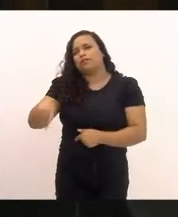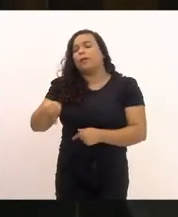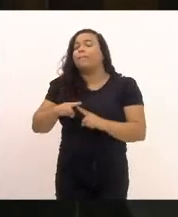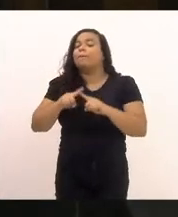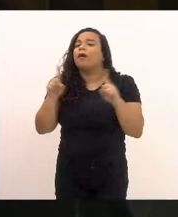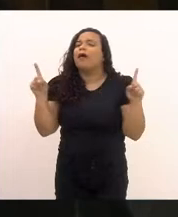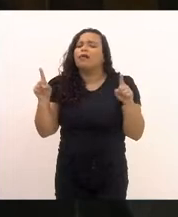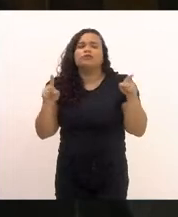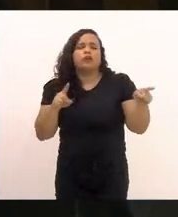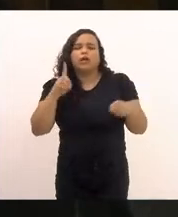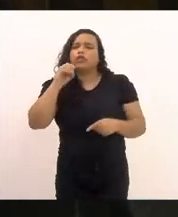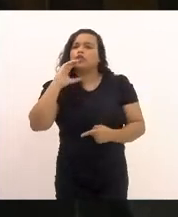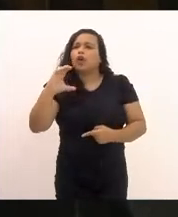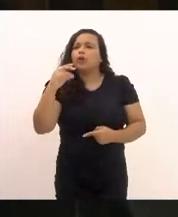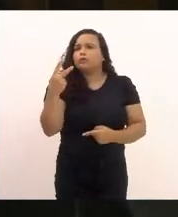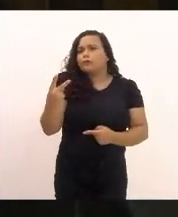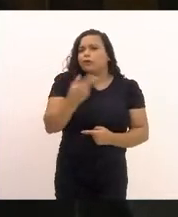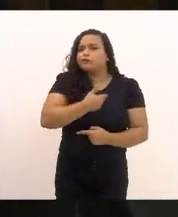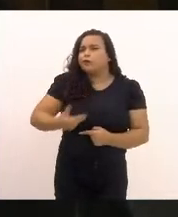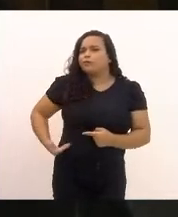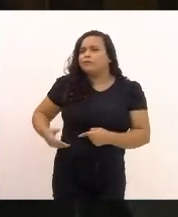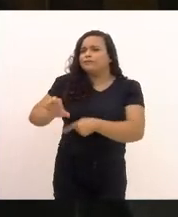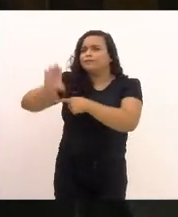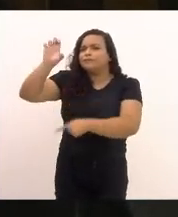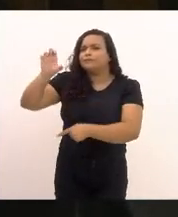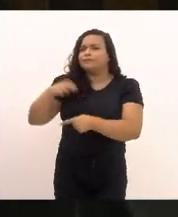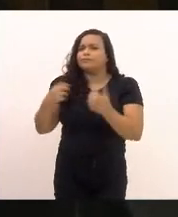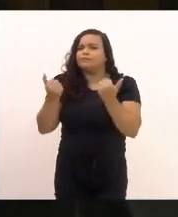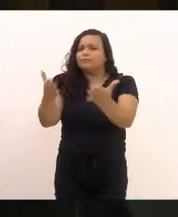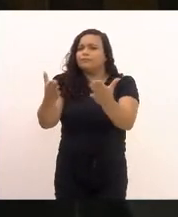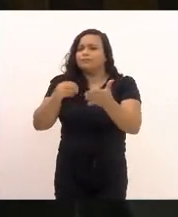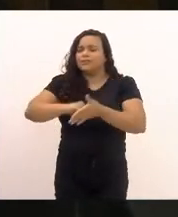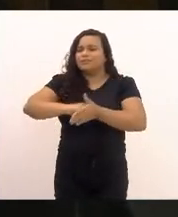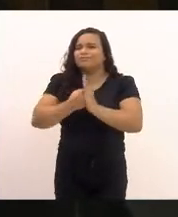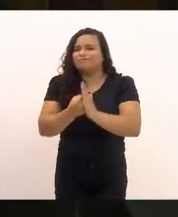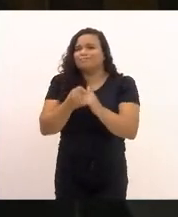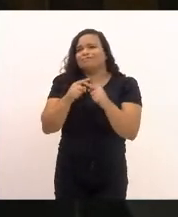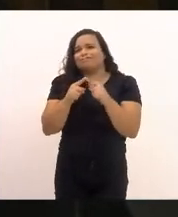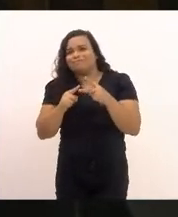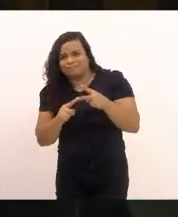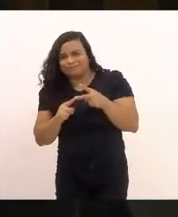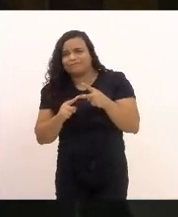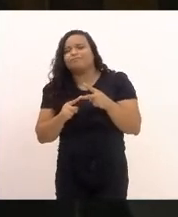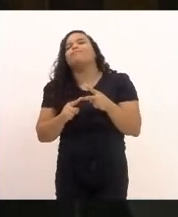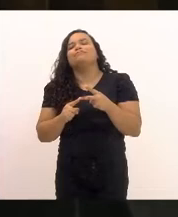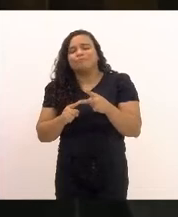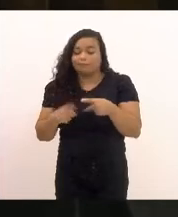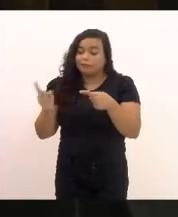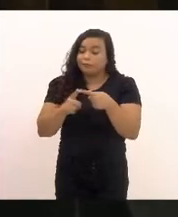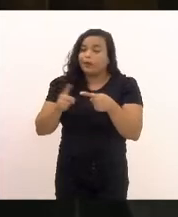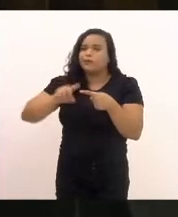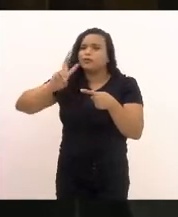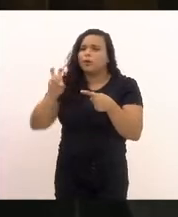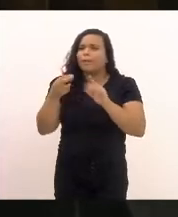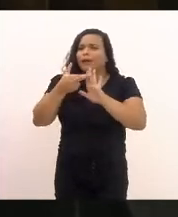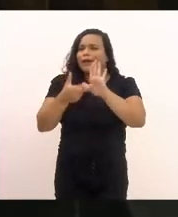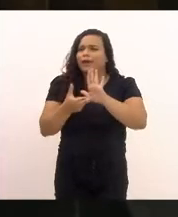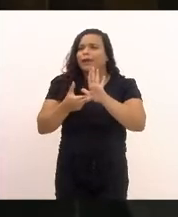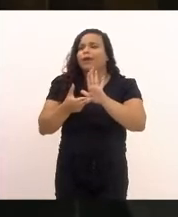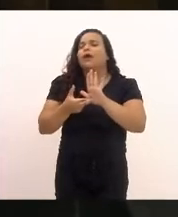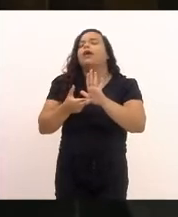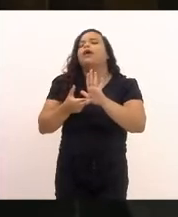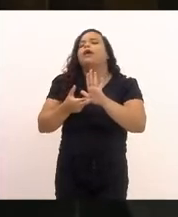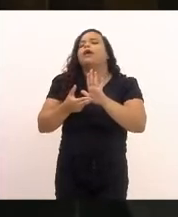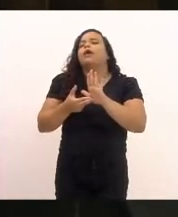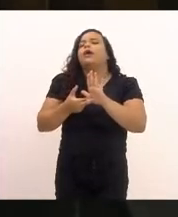2, o governo do Estado apresentou essas duas restrições, tanto a restrição em relação ao regime previdenciário, tendo em